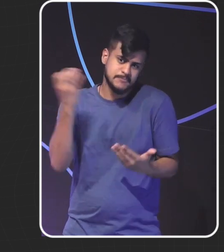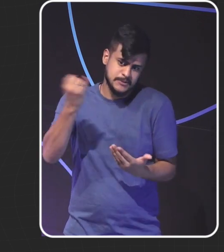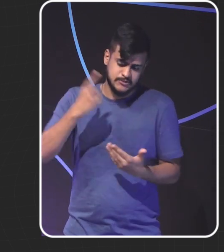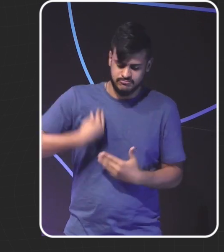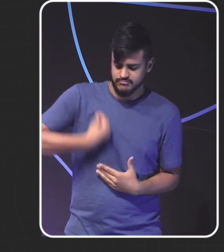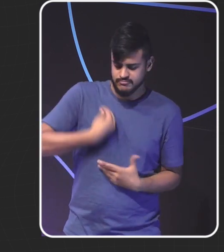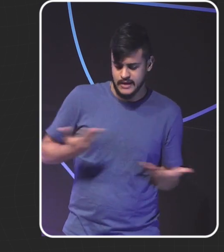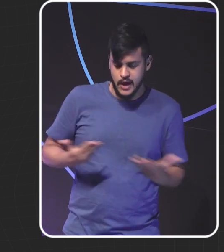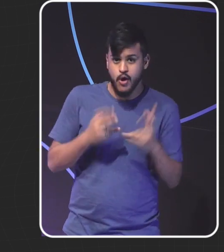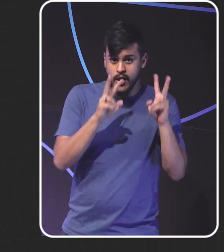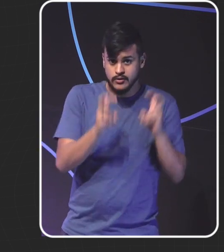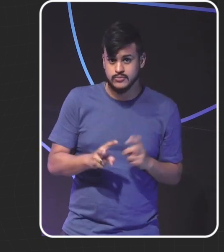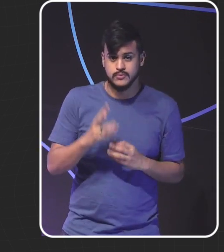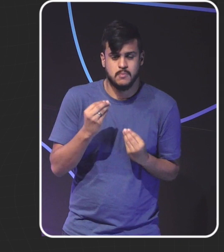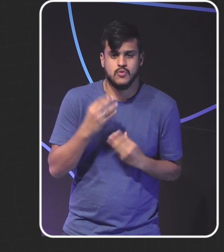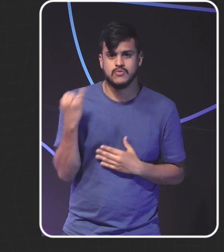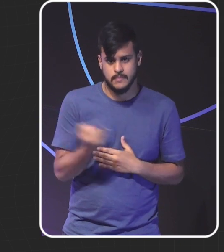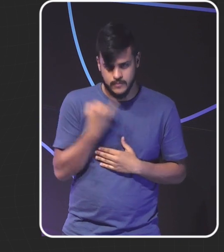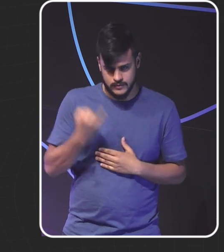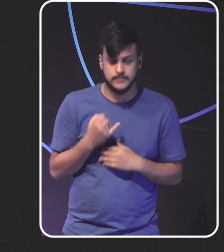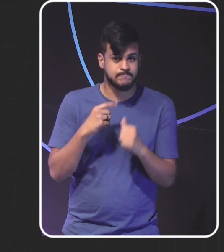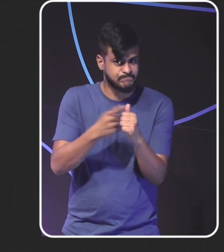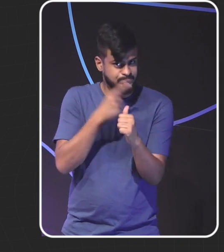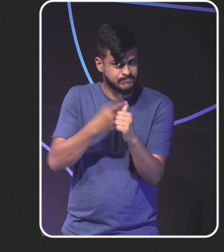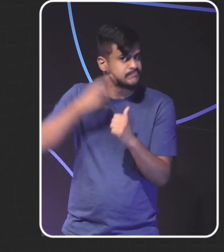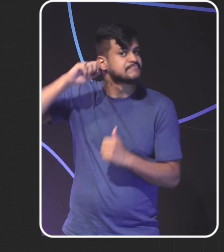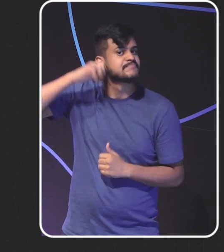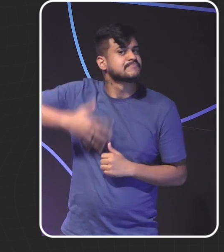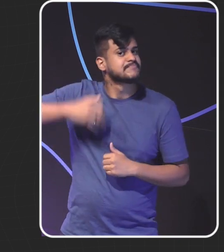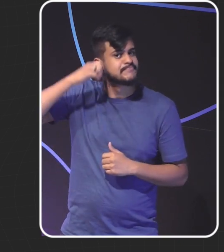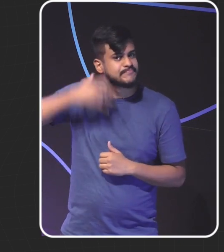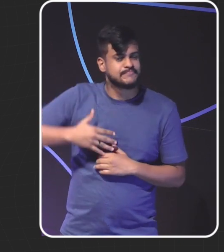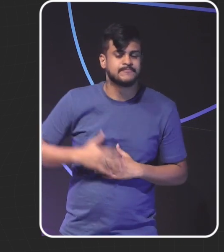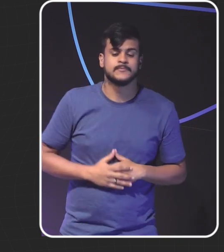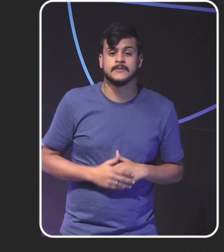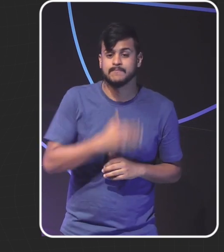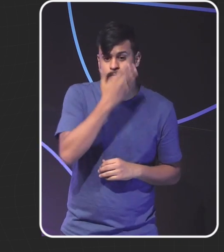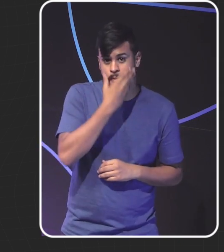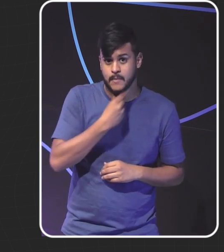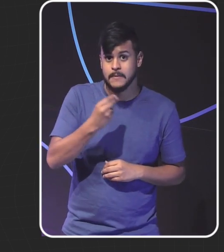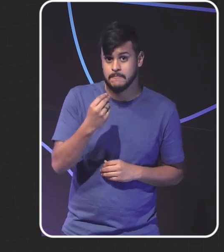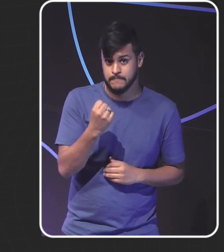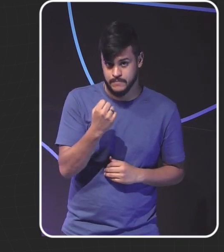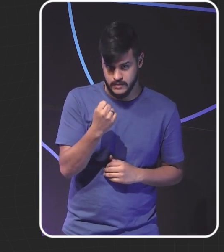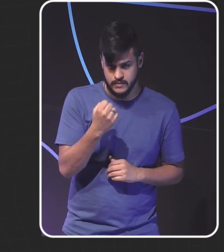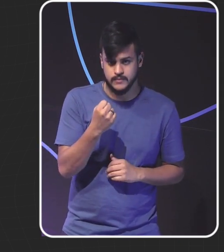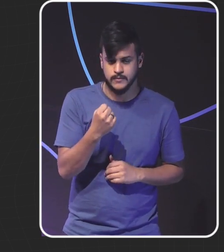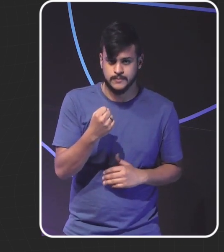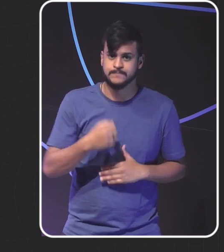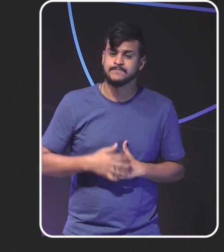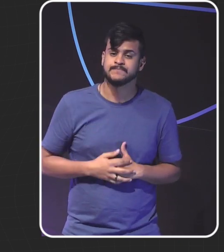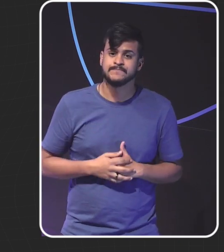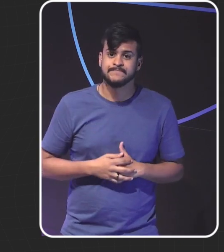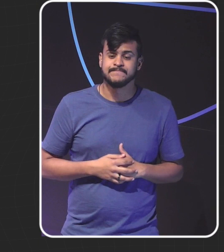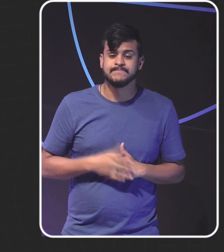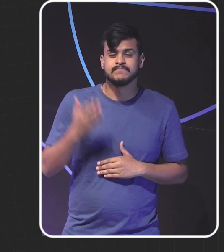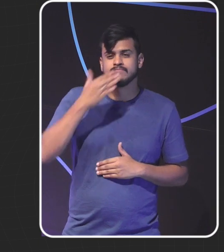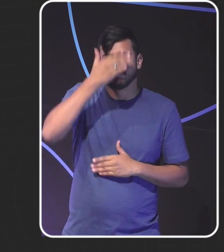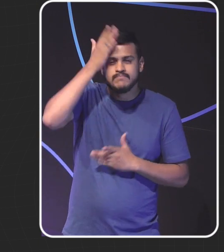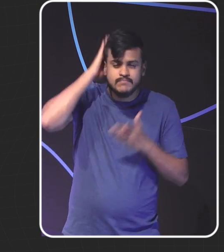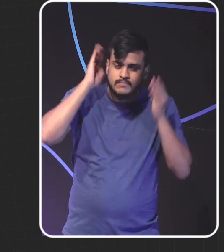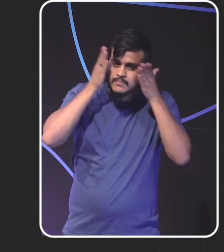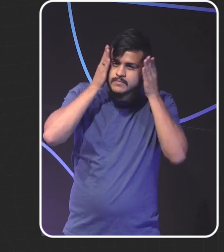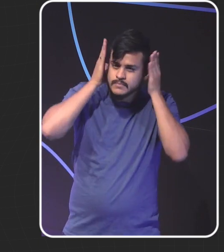Então, para começar, né, eu vou me autodescrever. Sou um homem branco, tenho cabelo